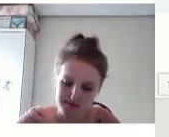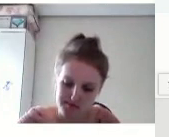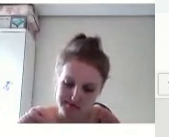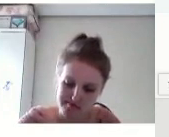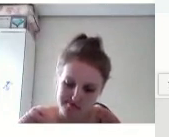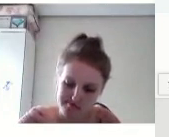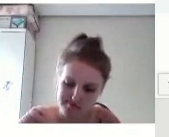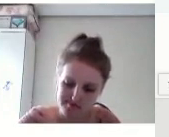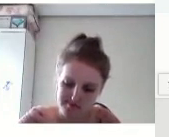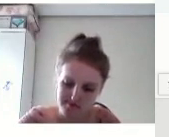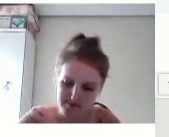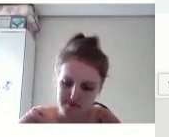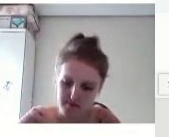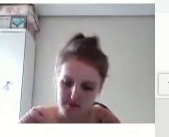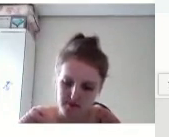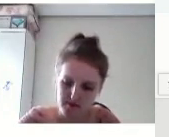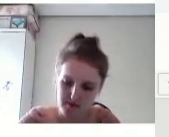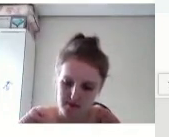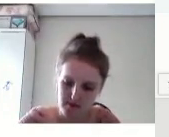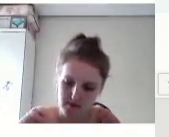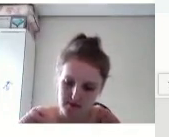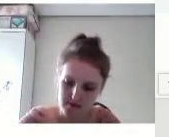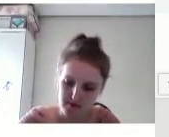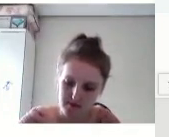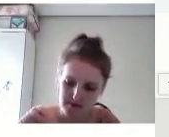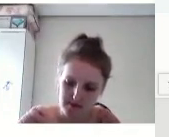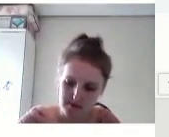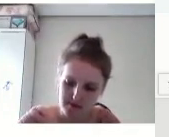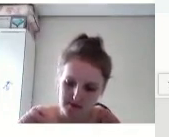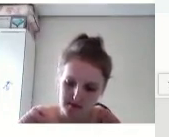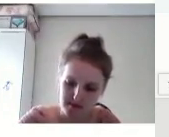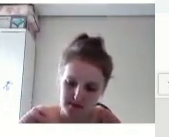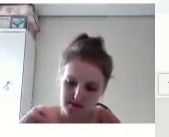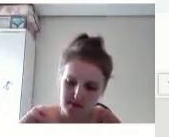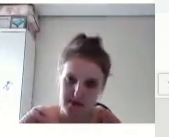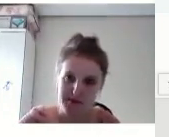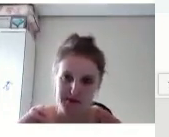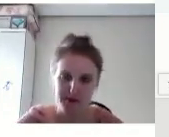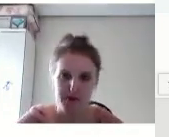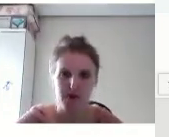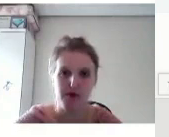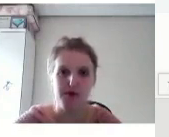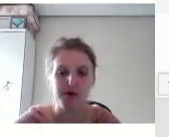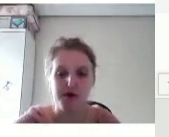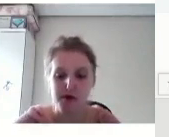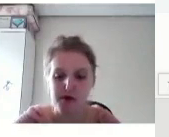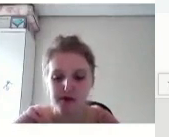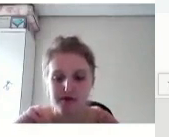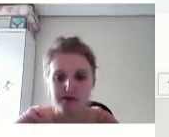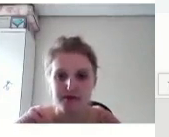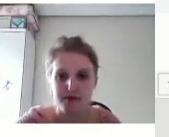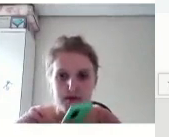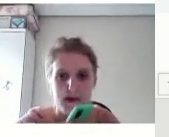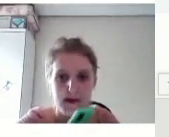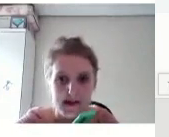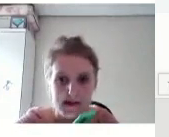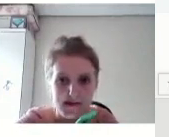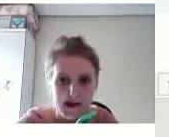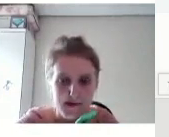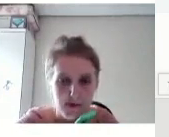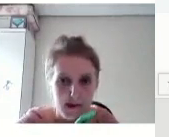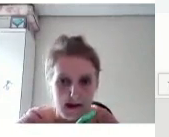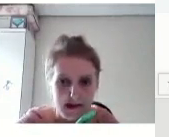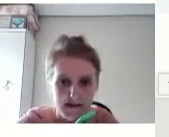tá? Então é só o truque. É um truque, tá? Eu poderia apenas integrar no volume e já está pronto o Hamiltoniano.